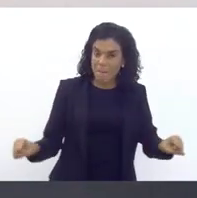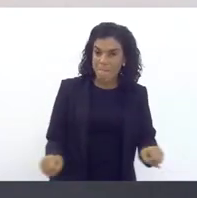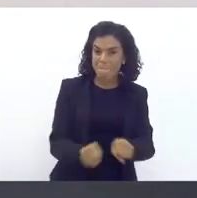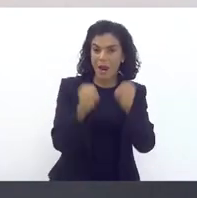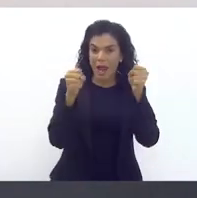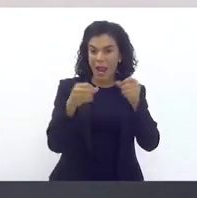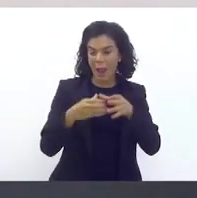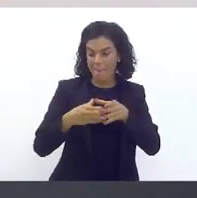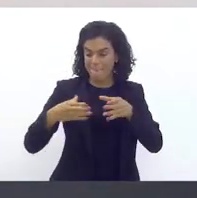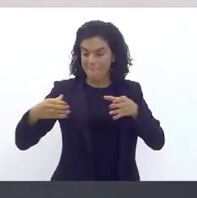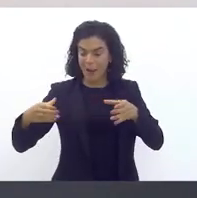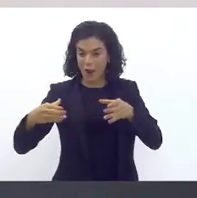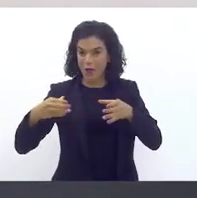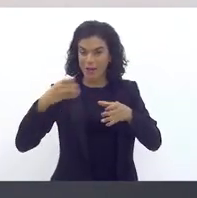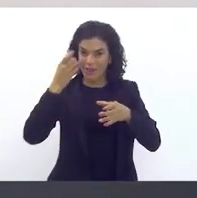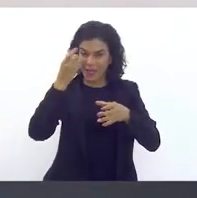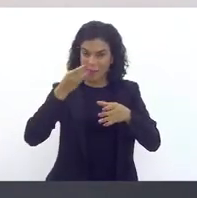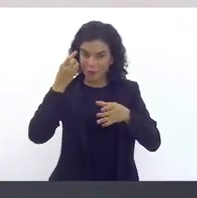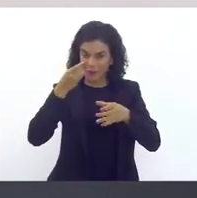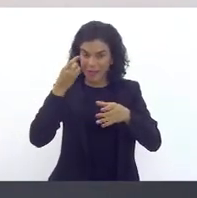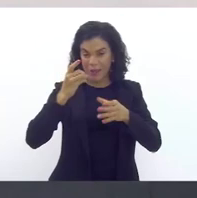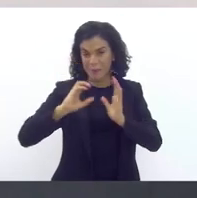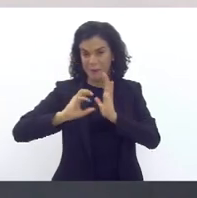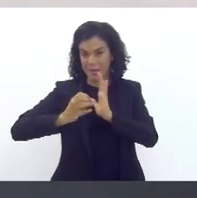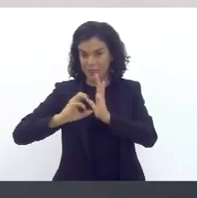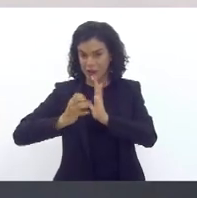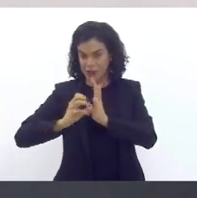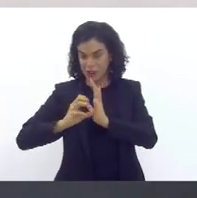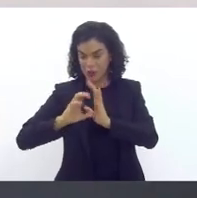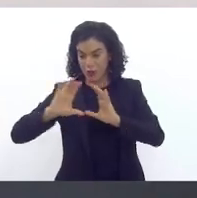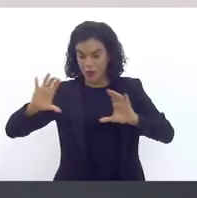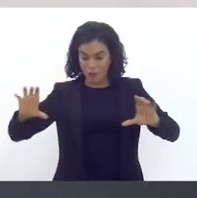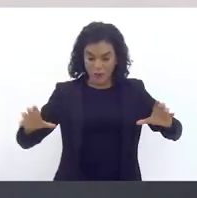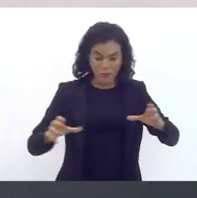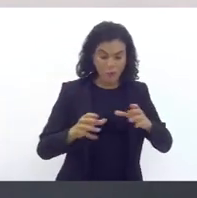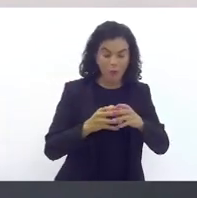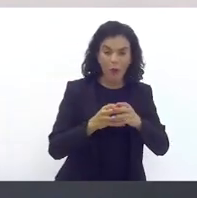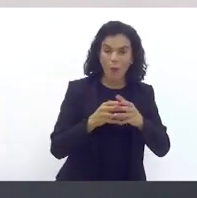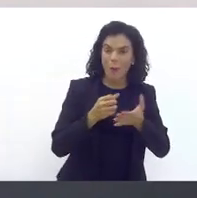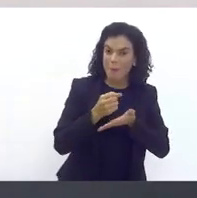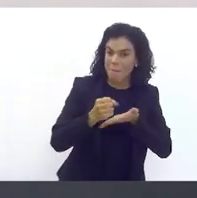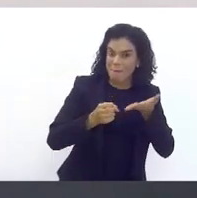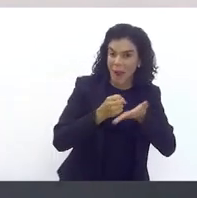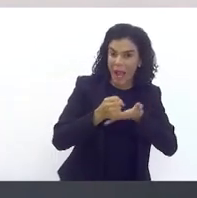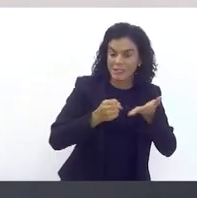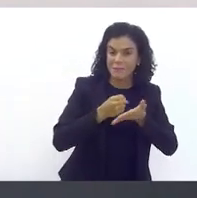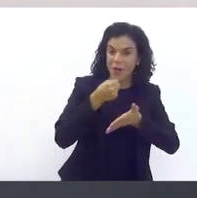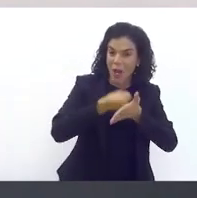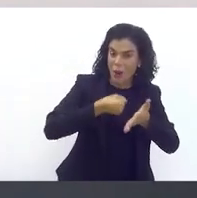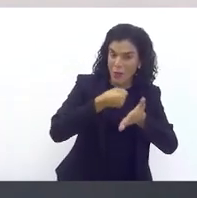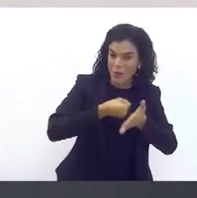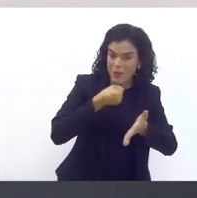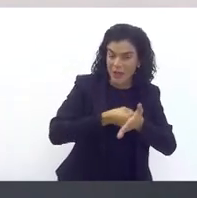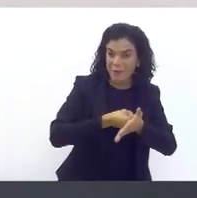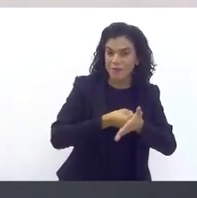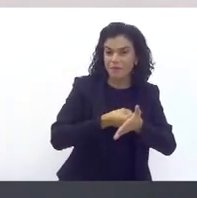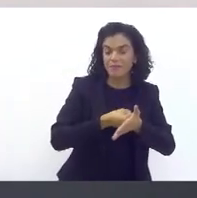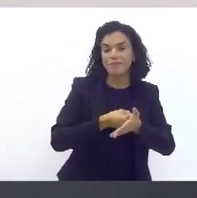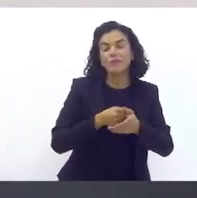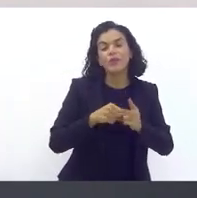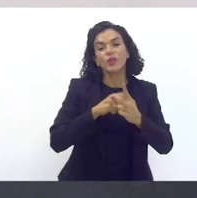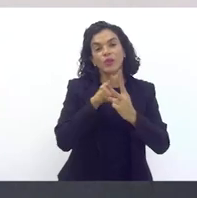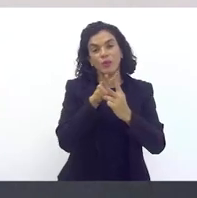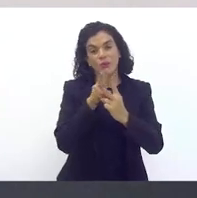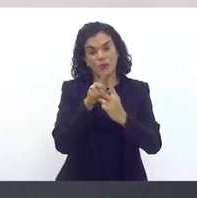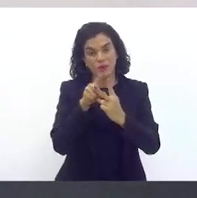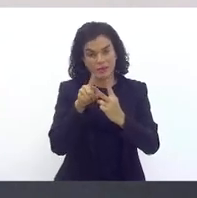essa maioria expressiva e trazer a base do governo para essa luta, isso tem duas questões. Primeiro,